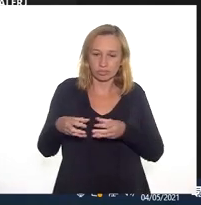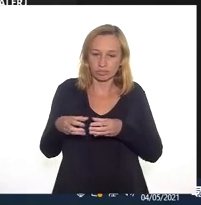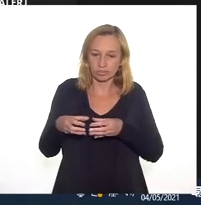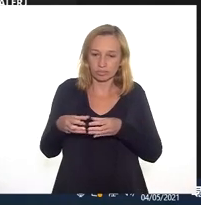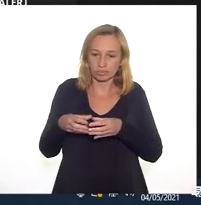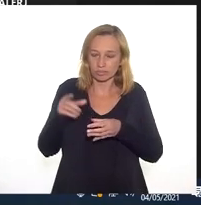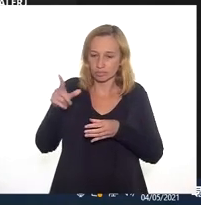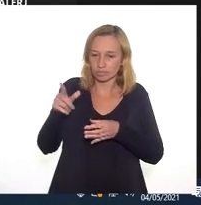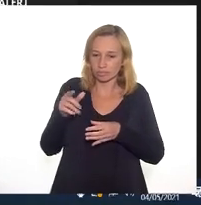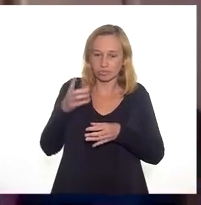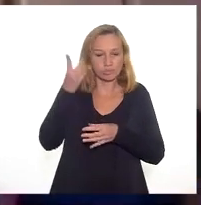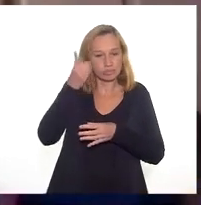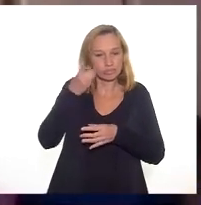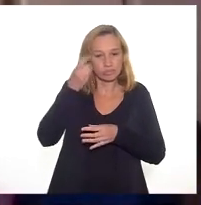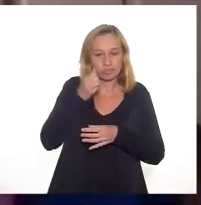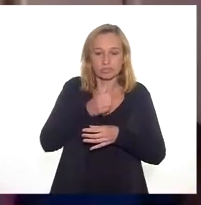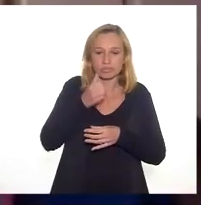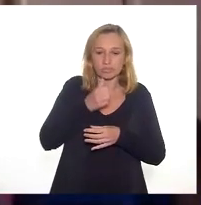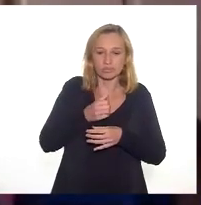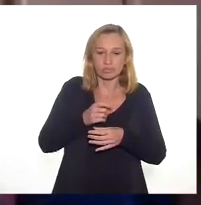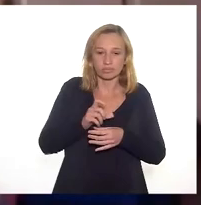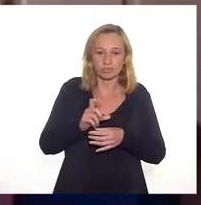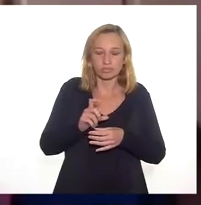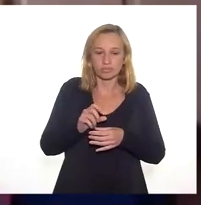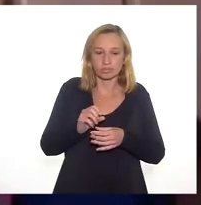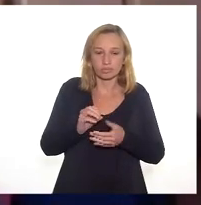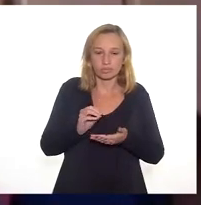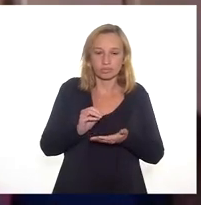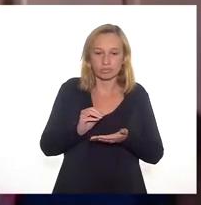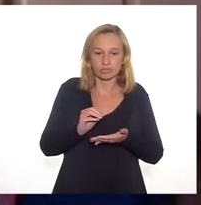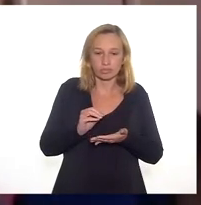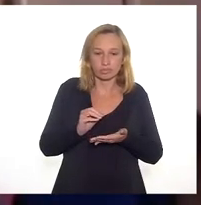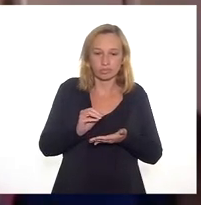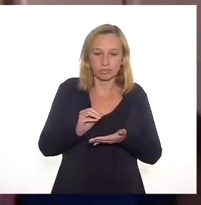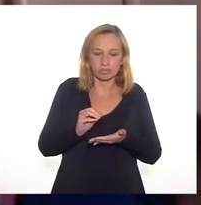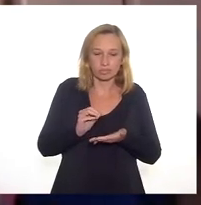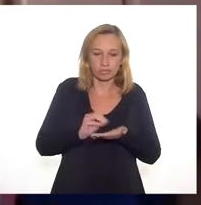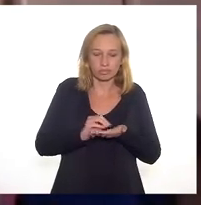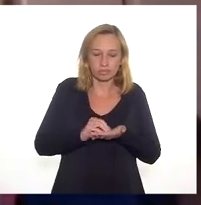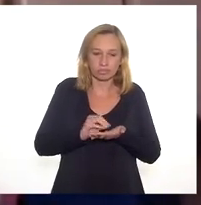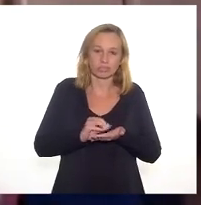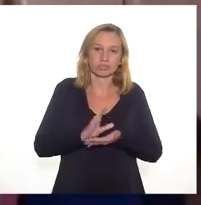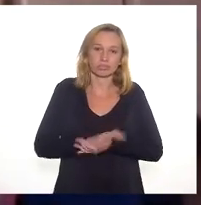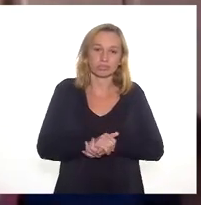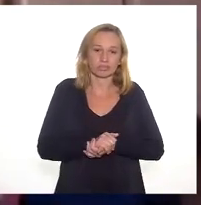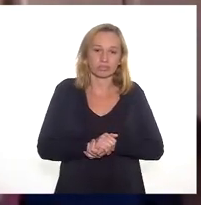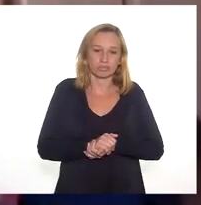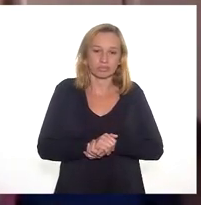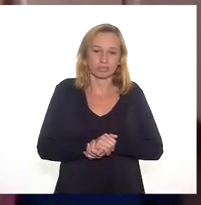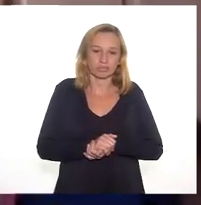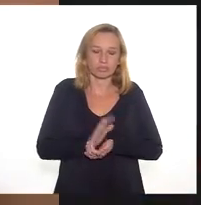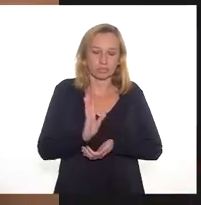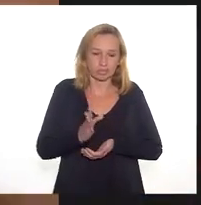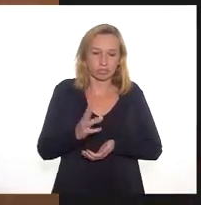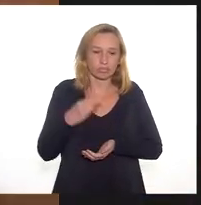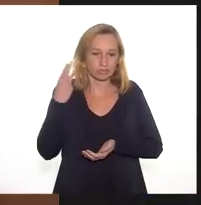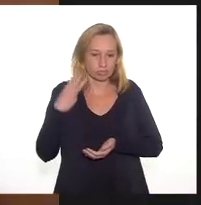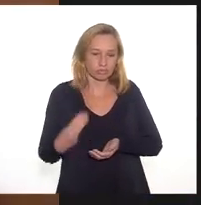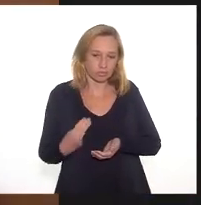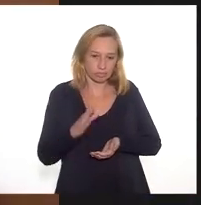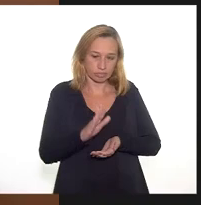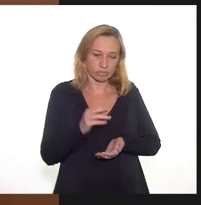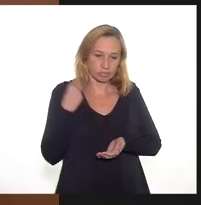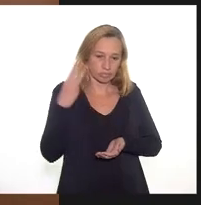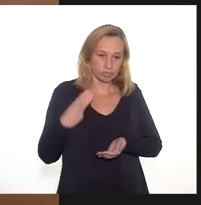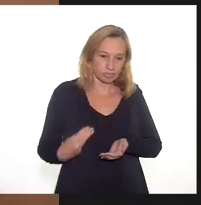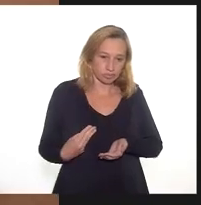grupo lá das deputadas o que ficou de falta. Porque já tem um quantitativo. Mônica,